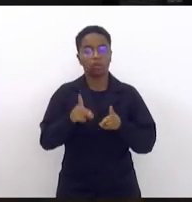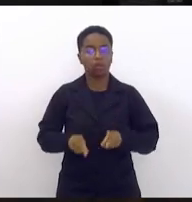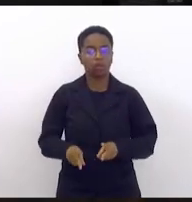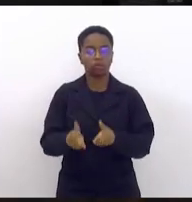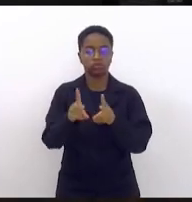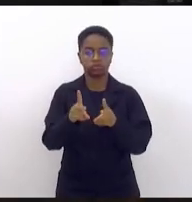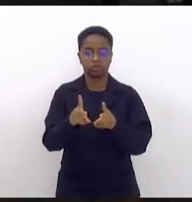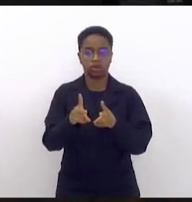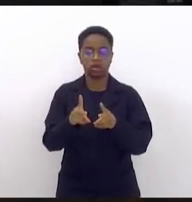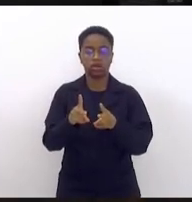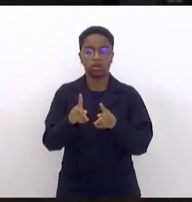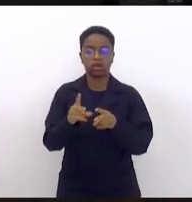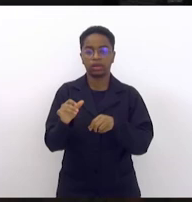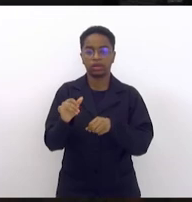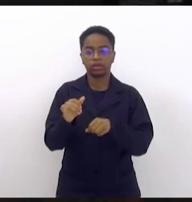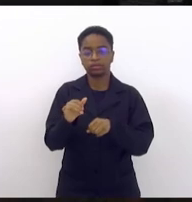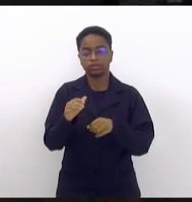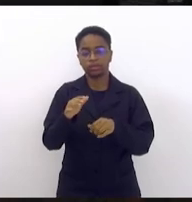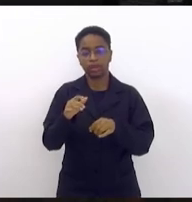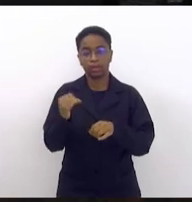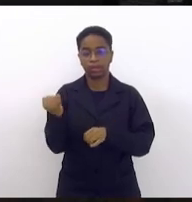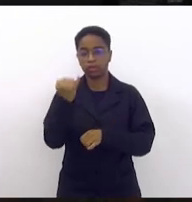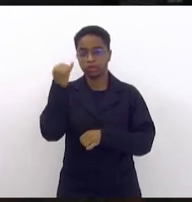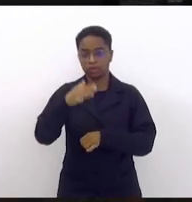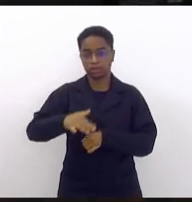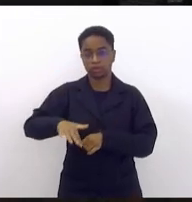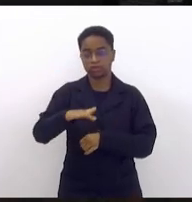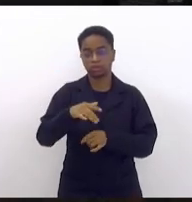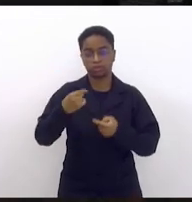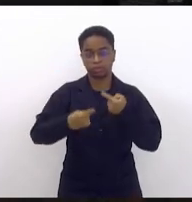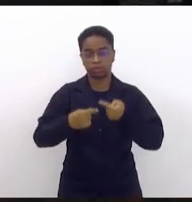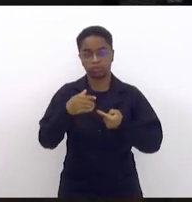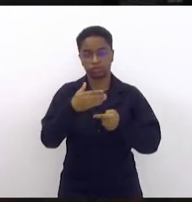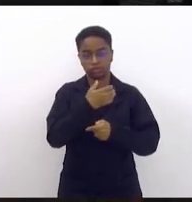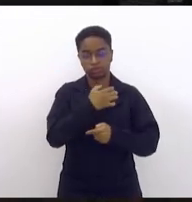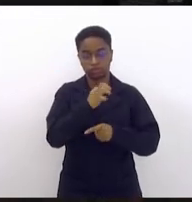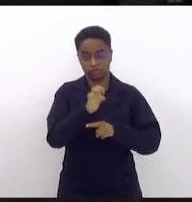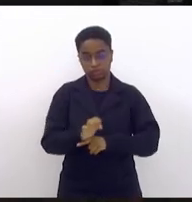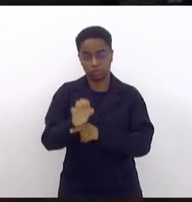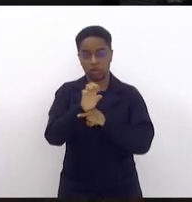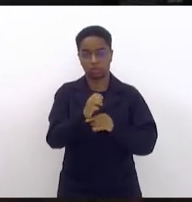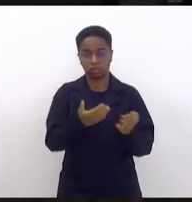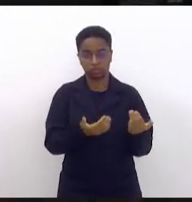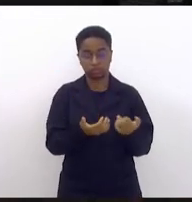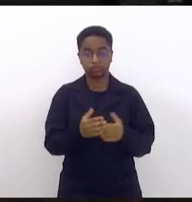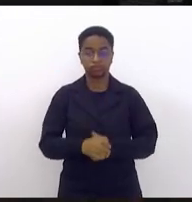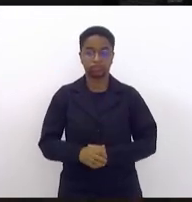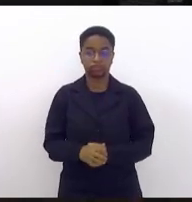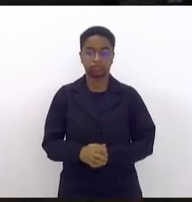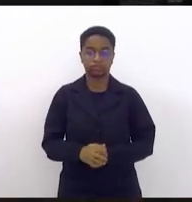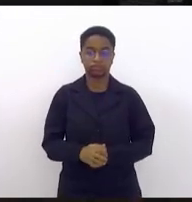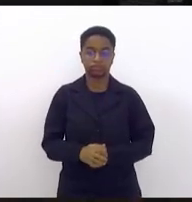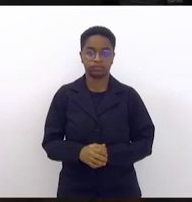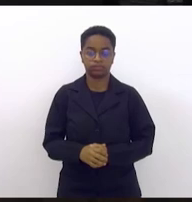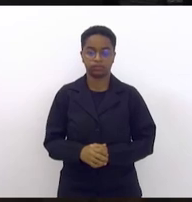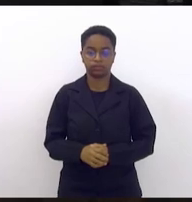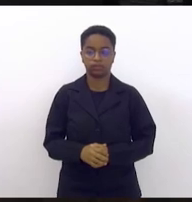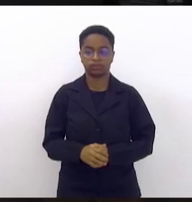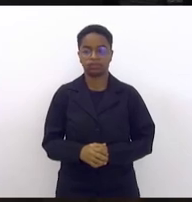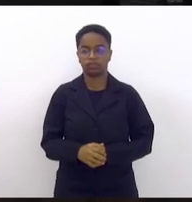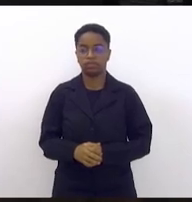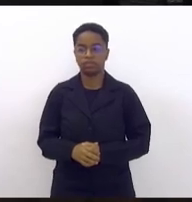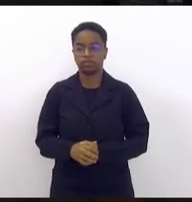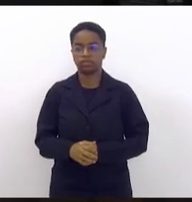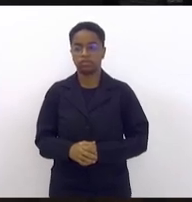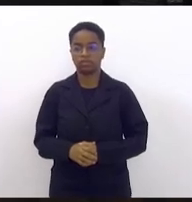importante instrumento da política estadual de juventude e eh isso nos faz